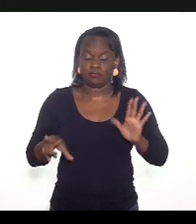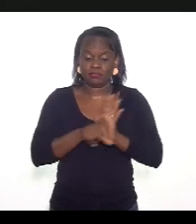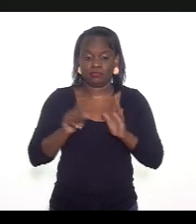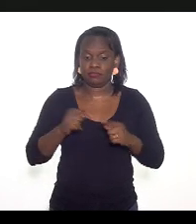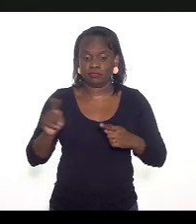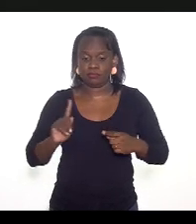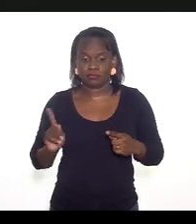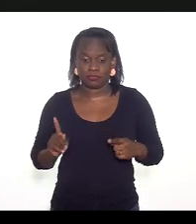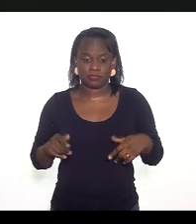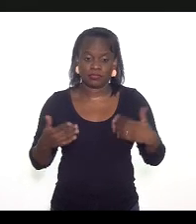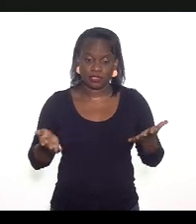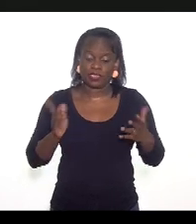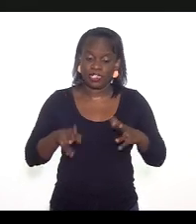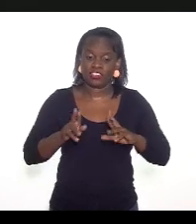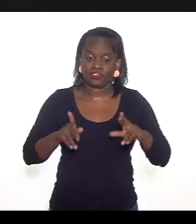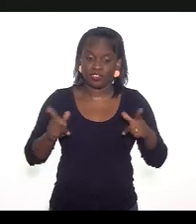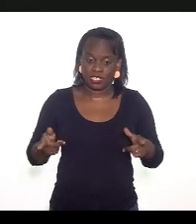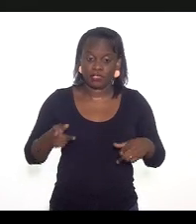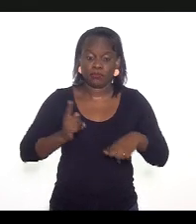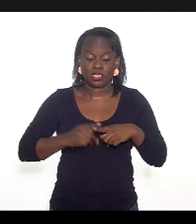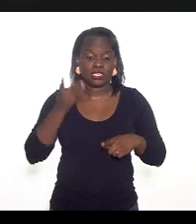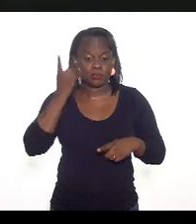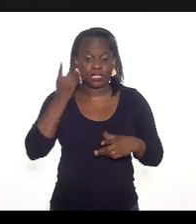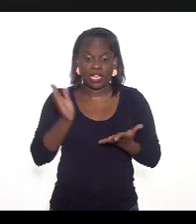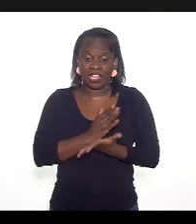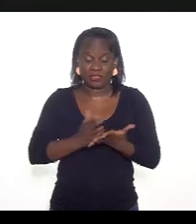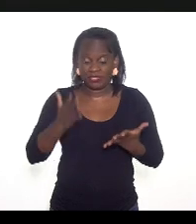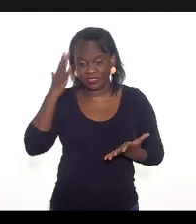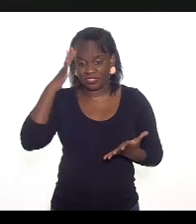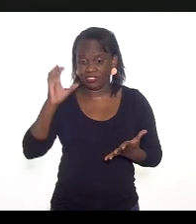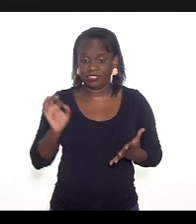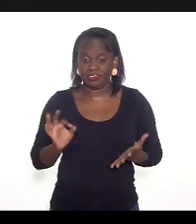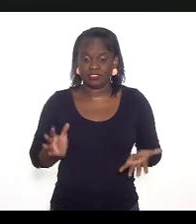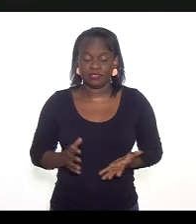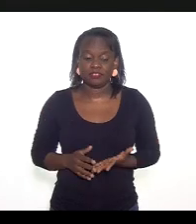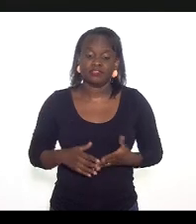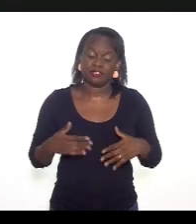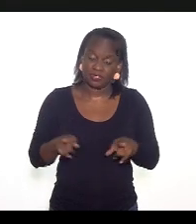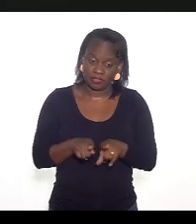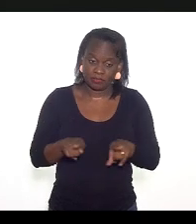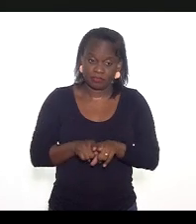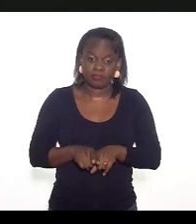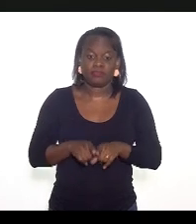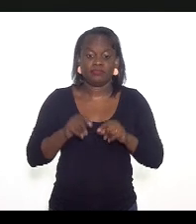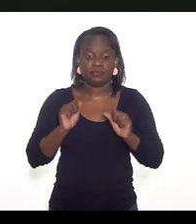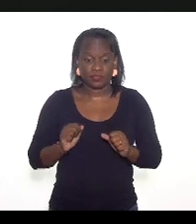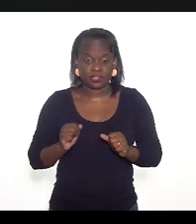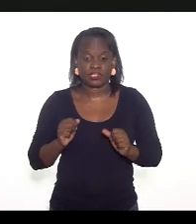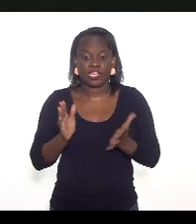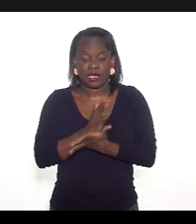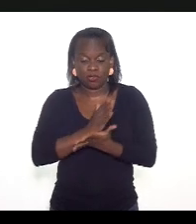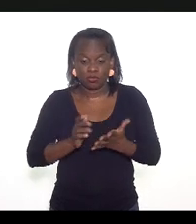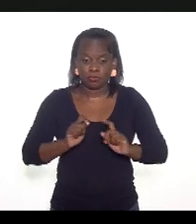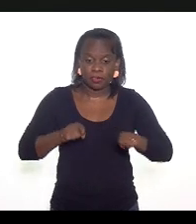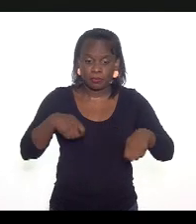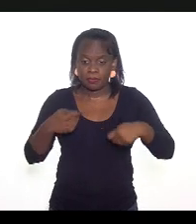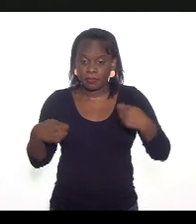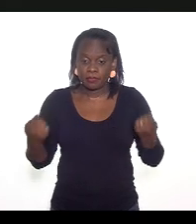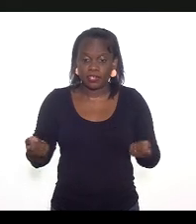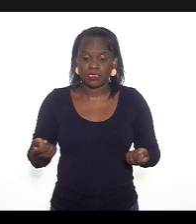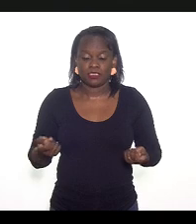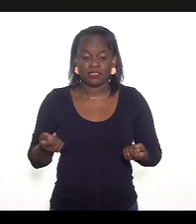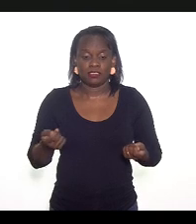ilegais. Essa que é a grande diferença que muitos deputados não conseguem compreender. E também há alguns aspectos que não